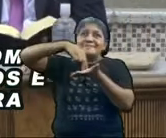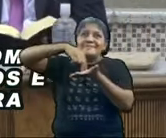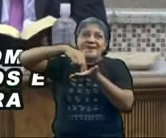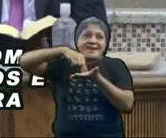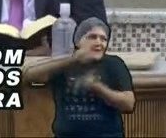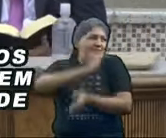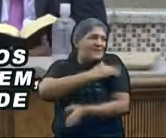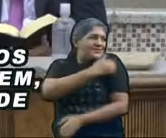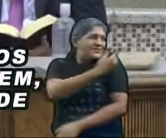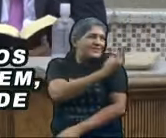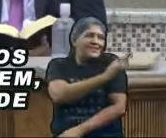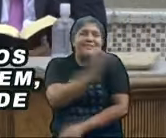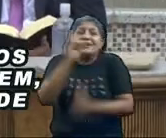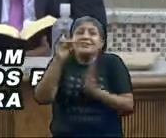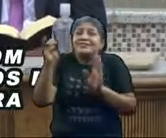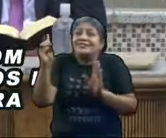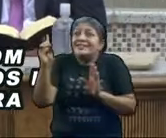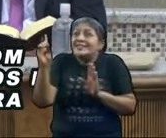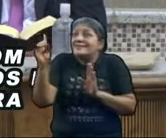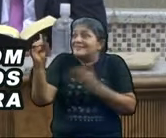de Deus.